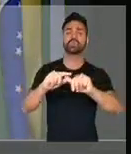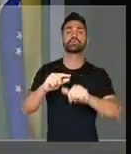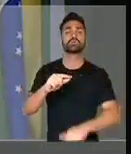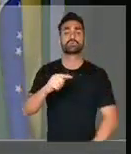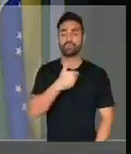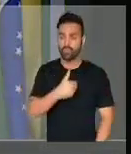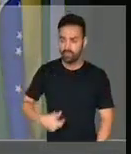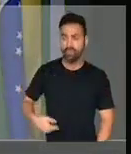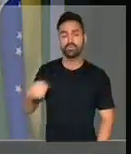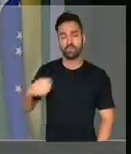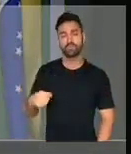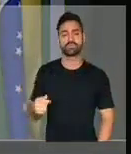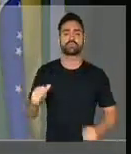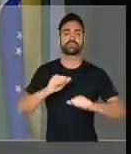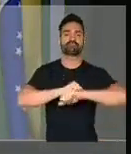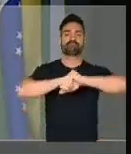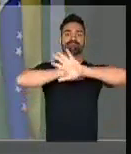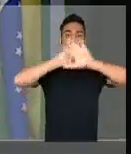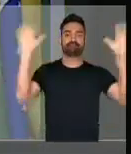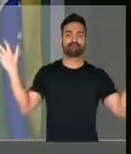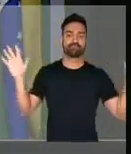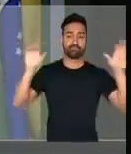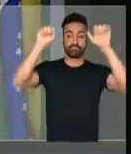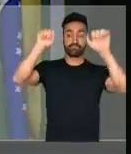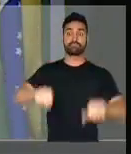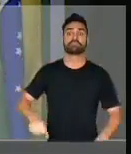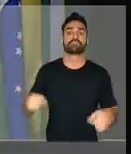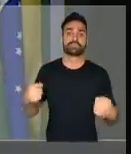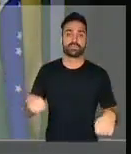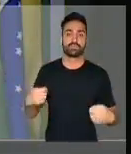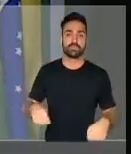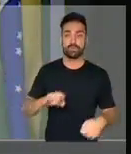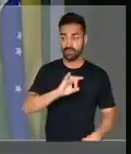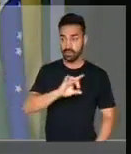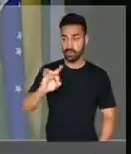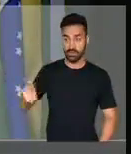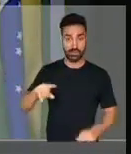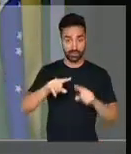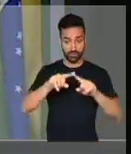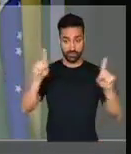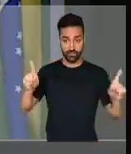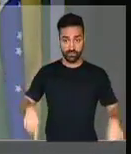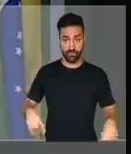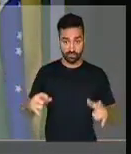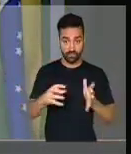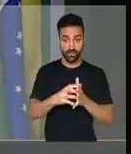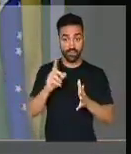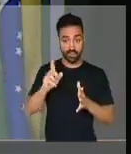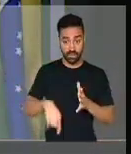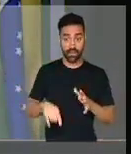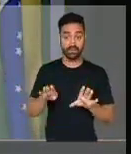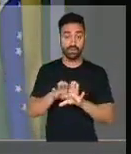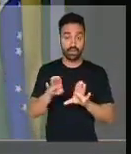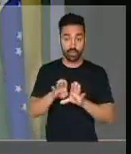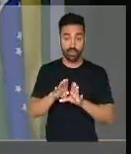setor público tem que ser transparente. Cada servidor é um item de despesa também a